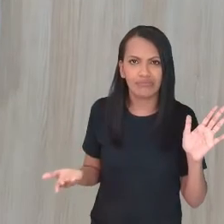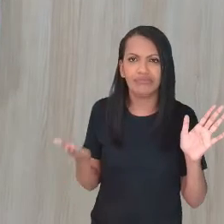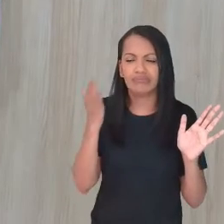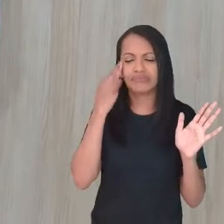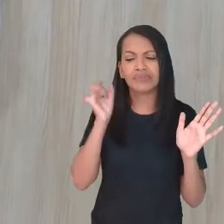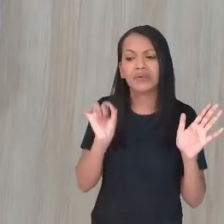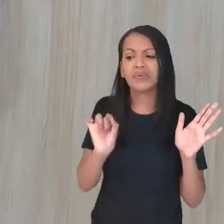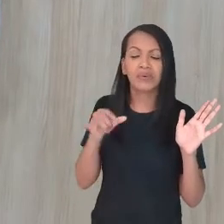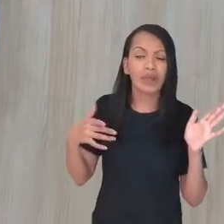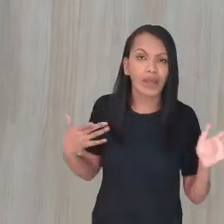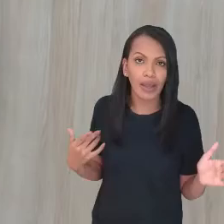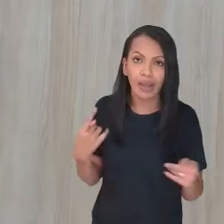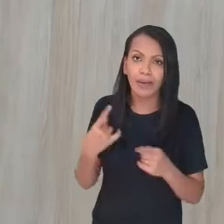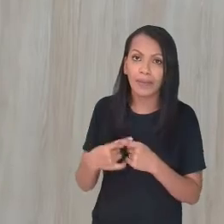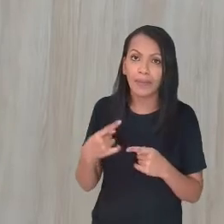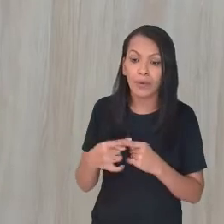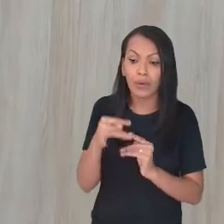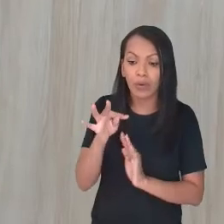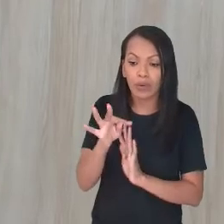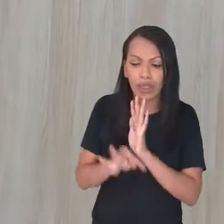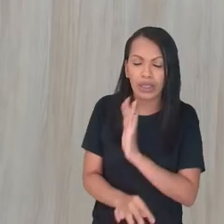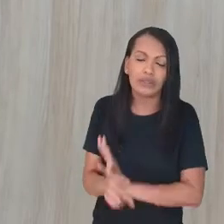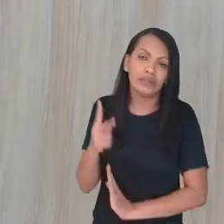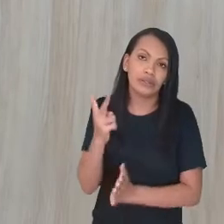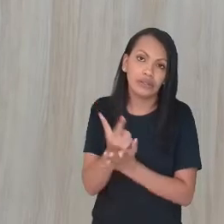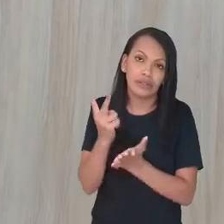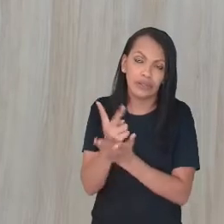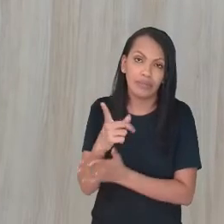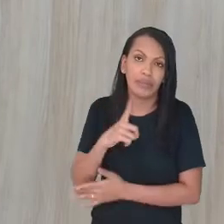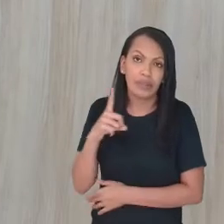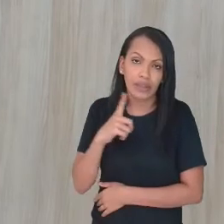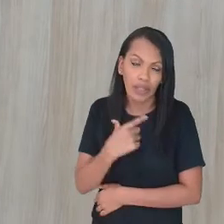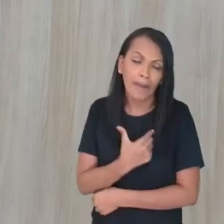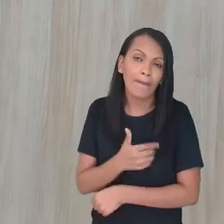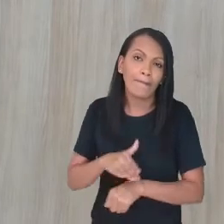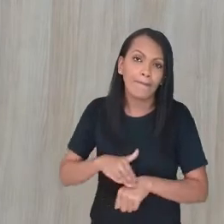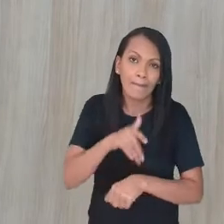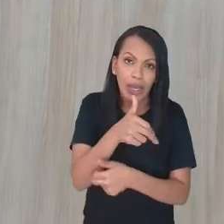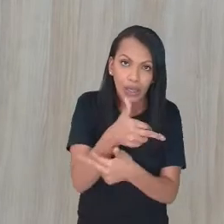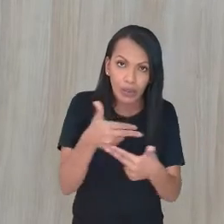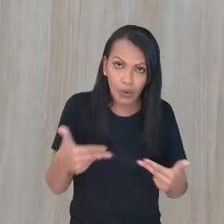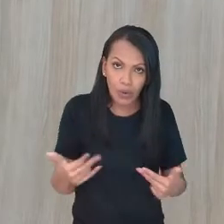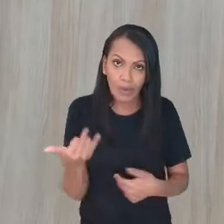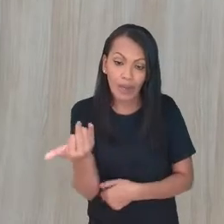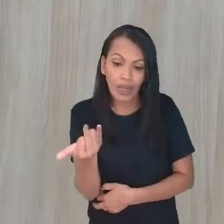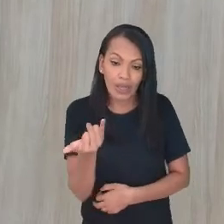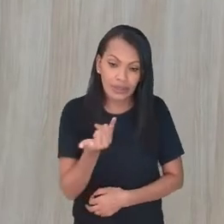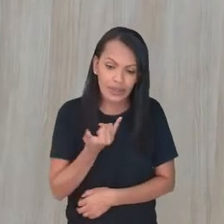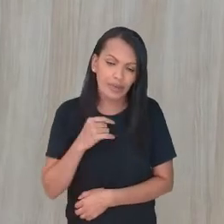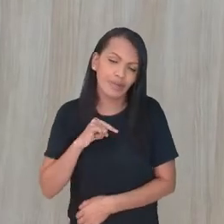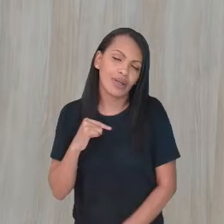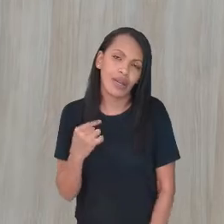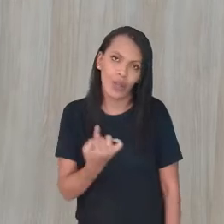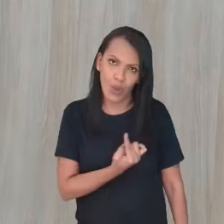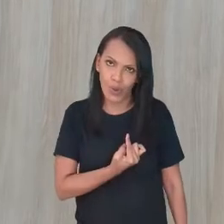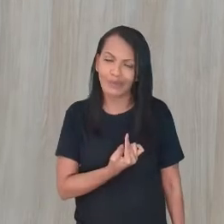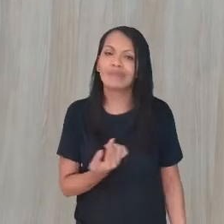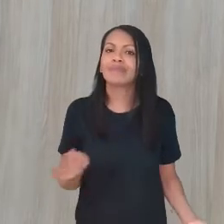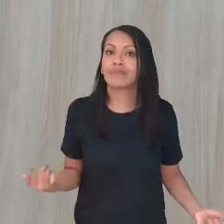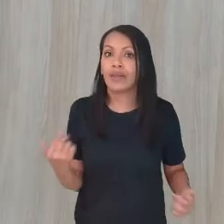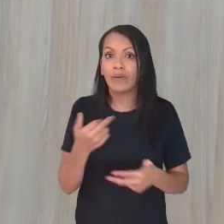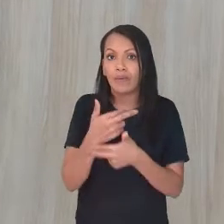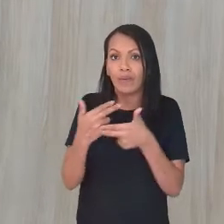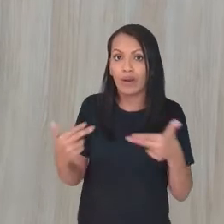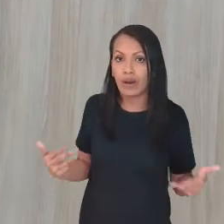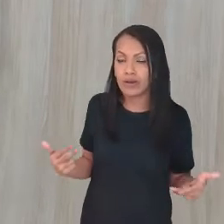não entende que o texto sempre tem mais alguma coisa para dizer para a gente. E uma coisa